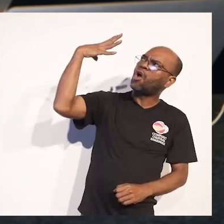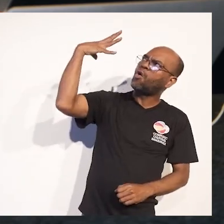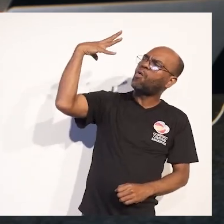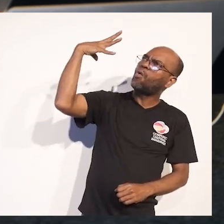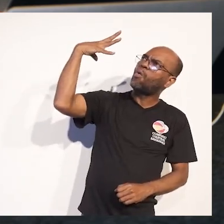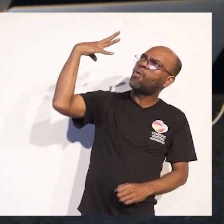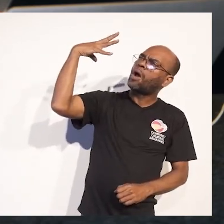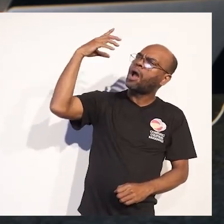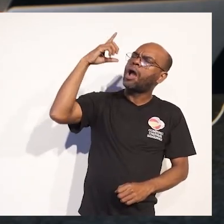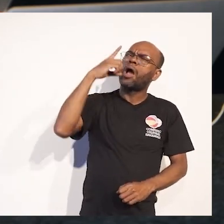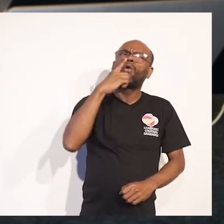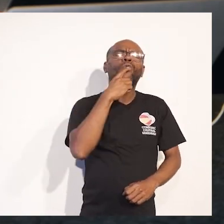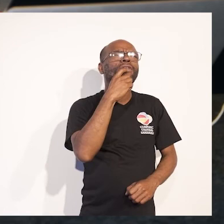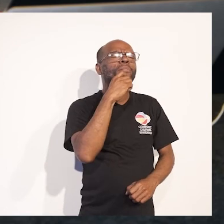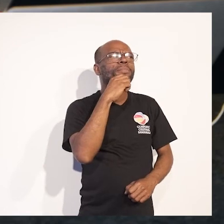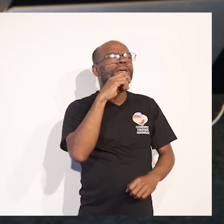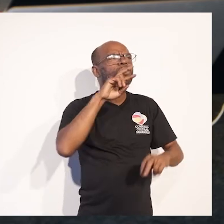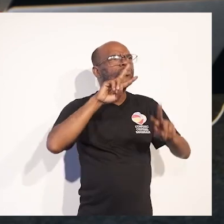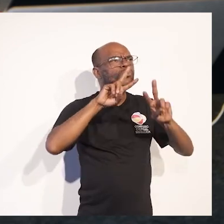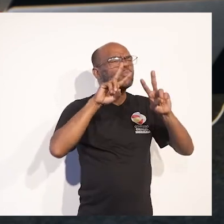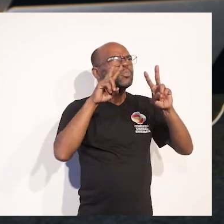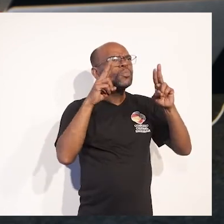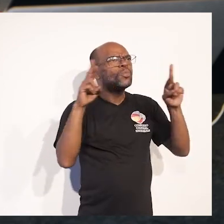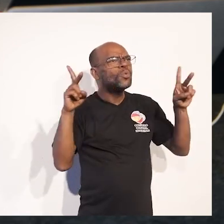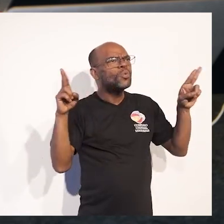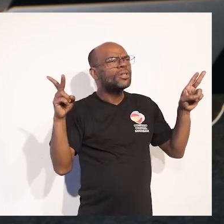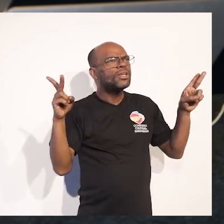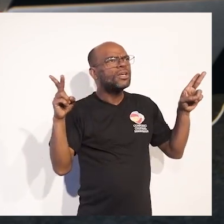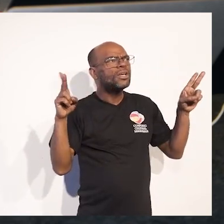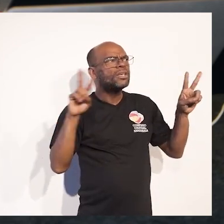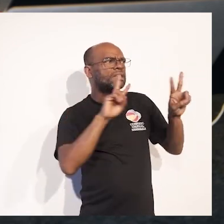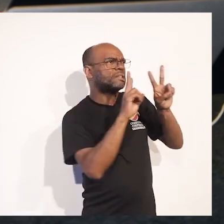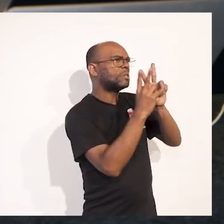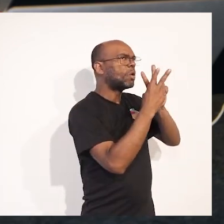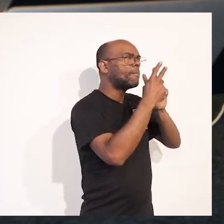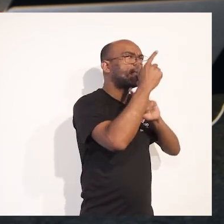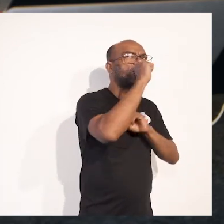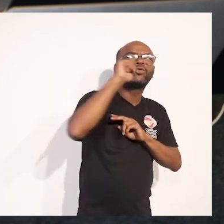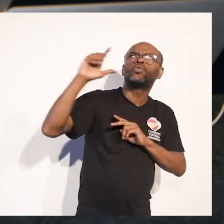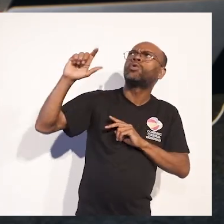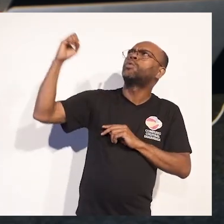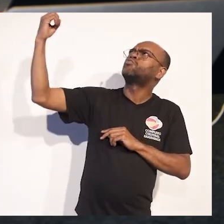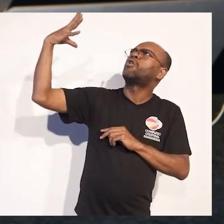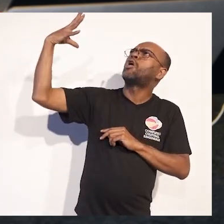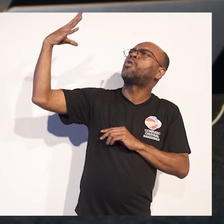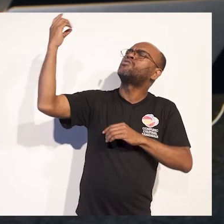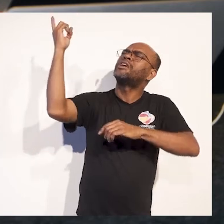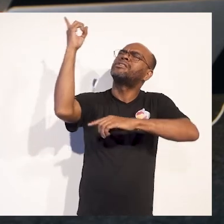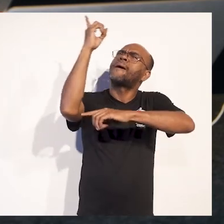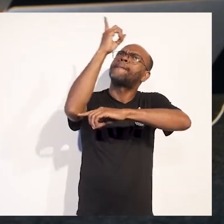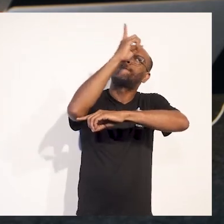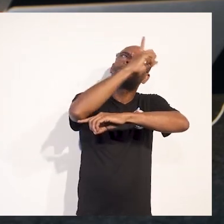pouco mais avermelhada se torna azul, o ambiente se torna mais azulado. E quando o sol também está se